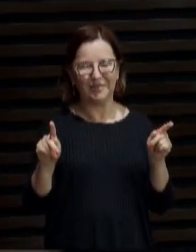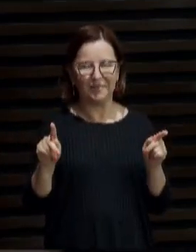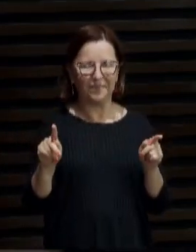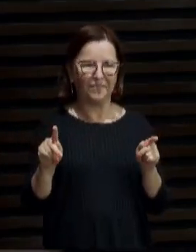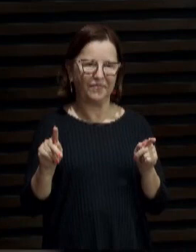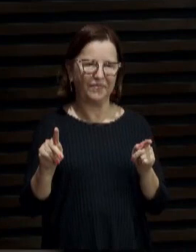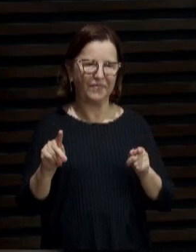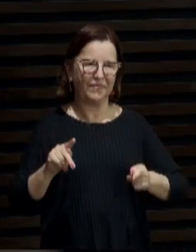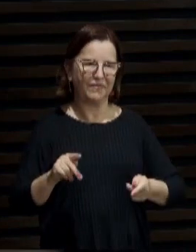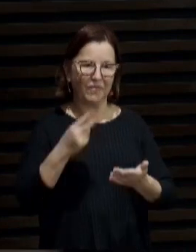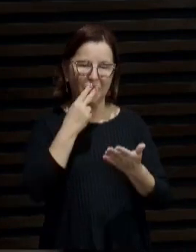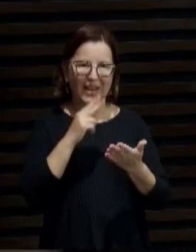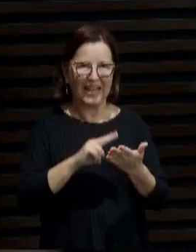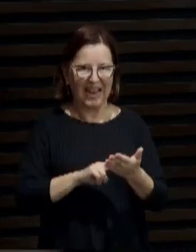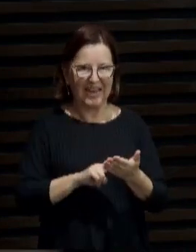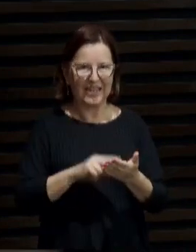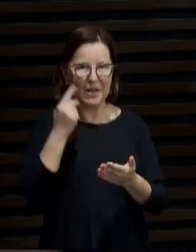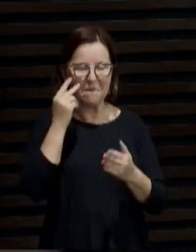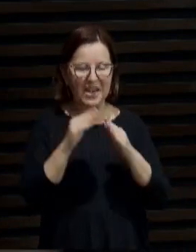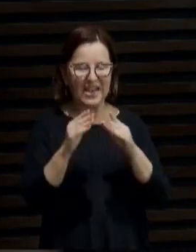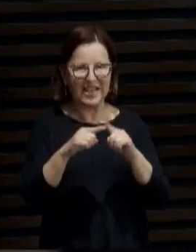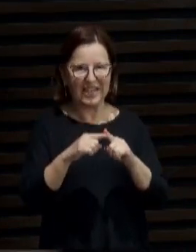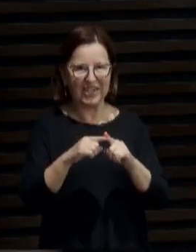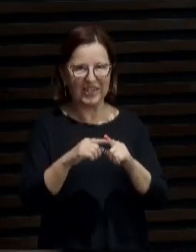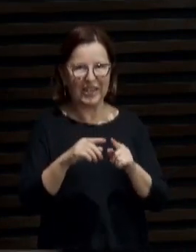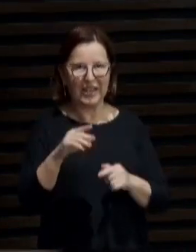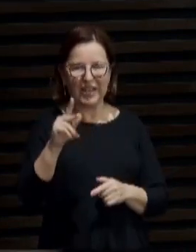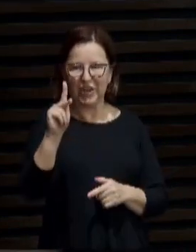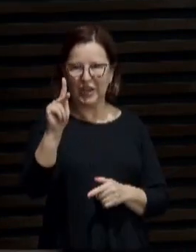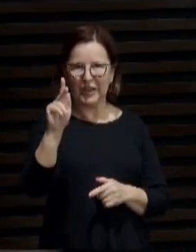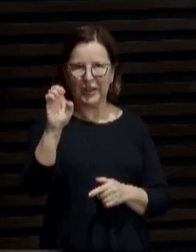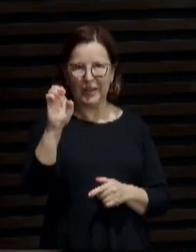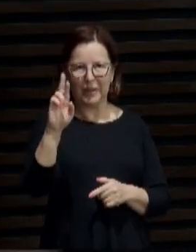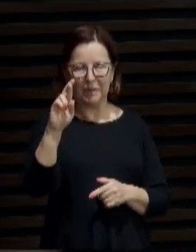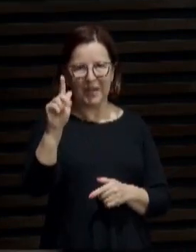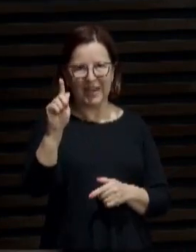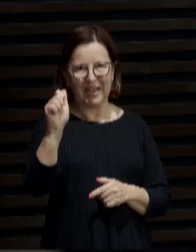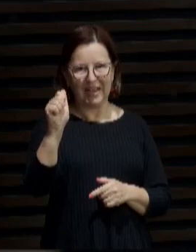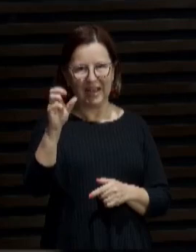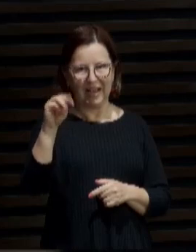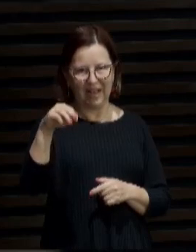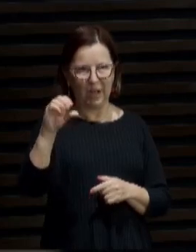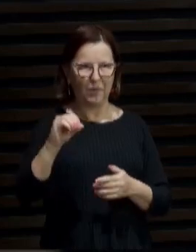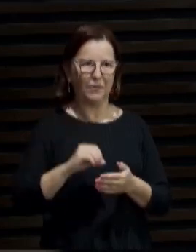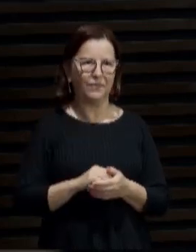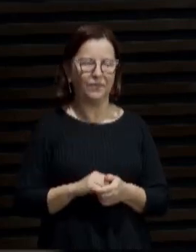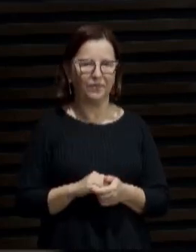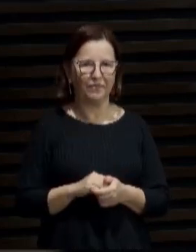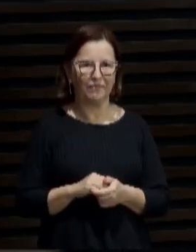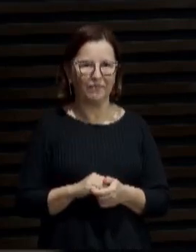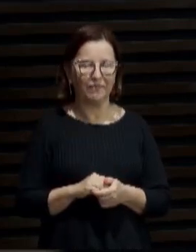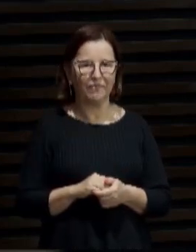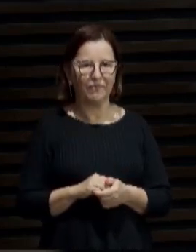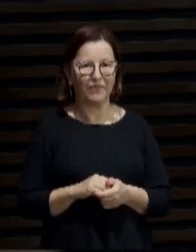4, Carta à Igreja em Pérgamo. Então nós já venho em algumas